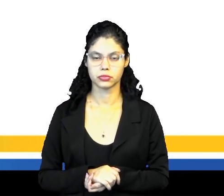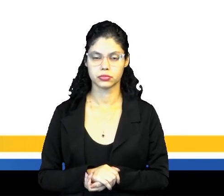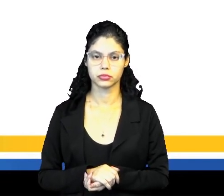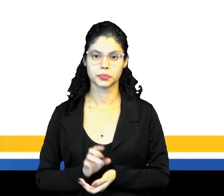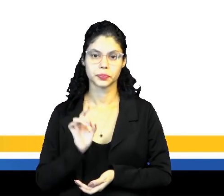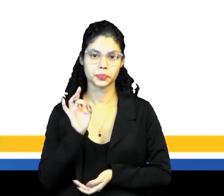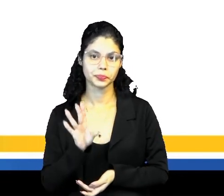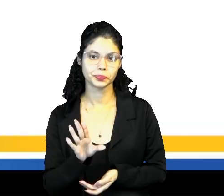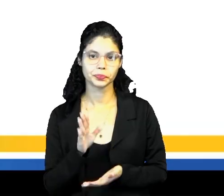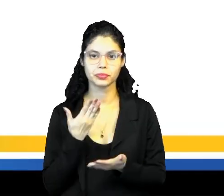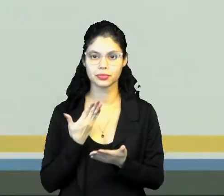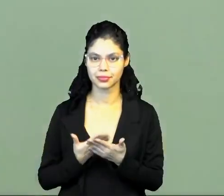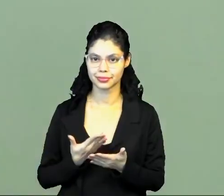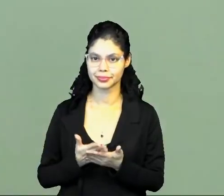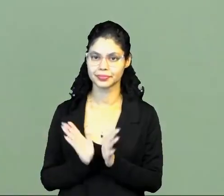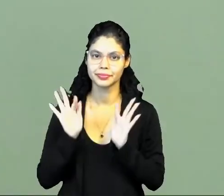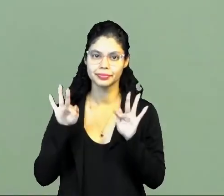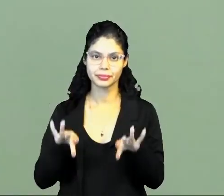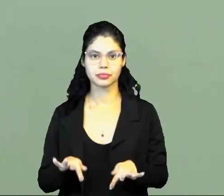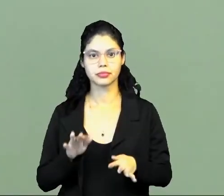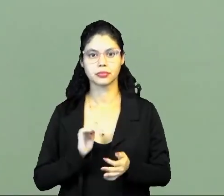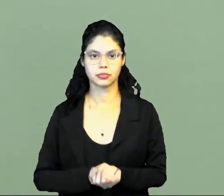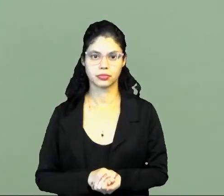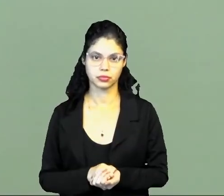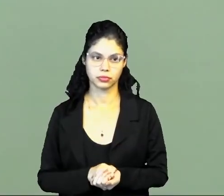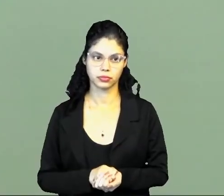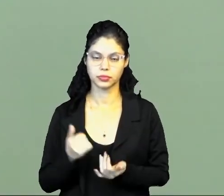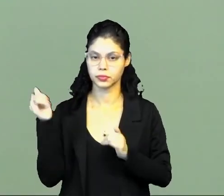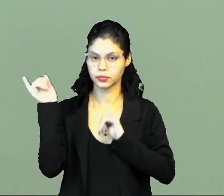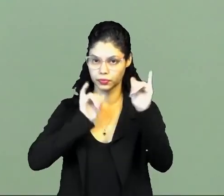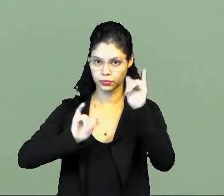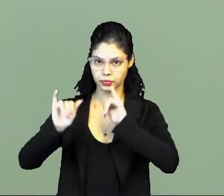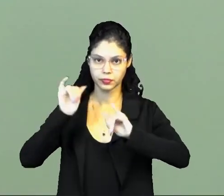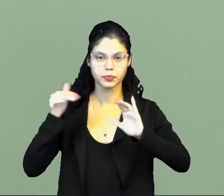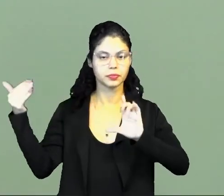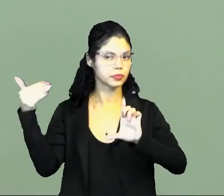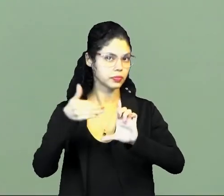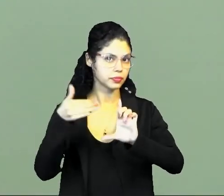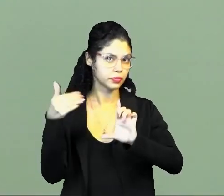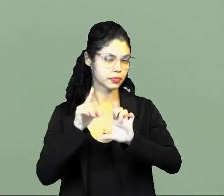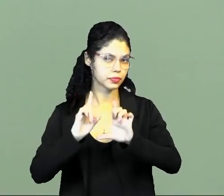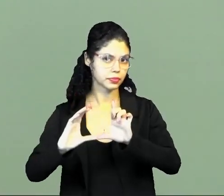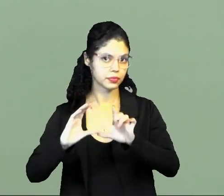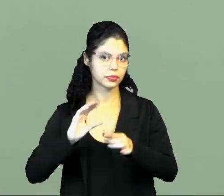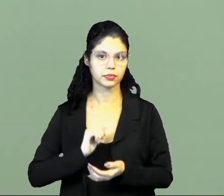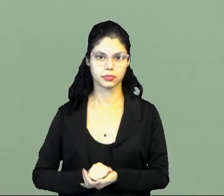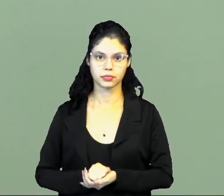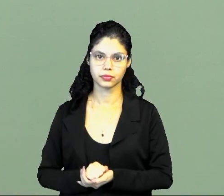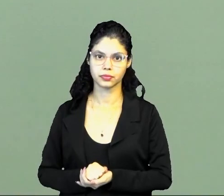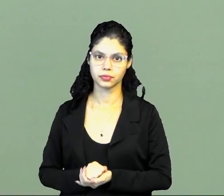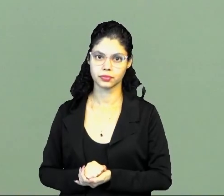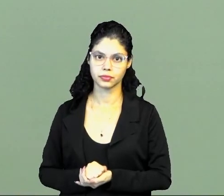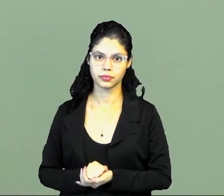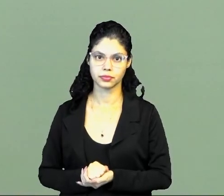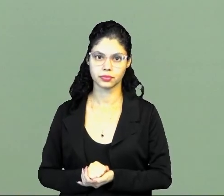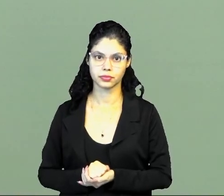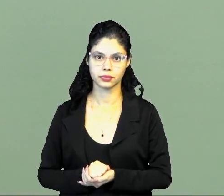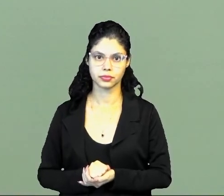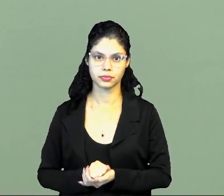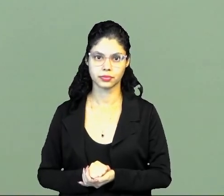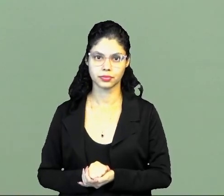Gente, por hoje a nossa aula foi finalizada. Para mais informações, acessem a plataforma Eduque.